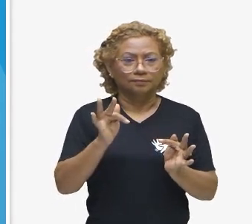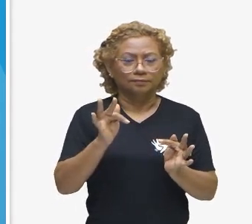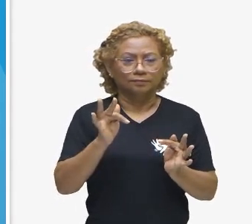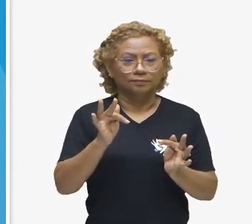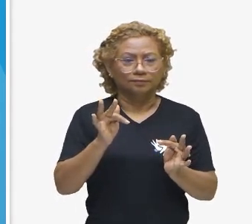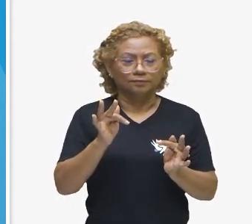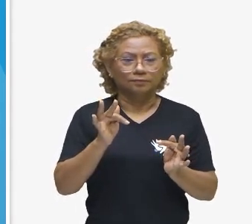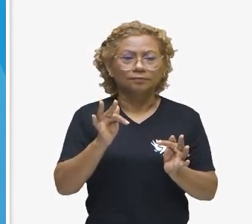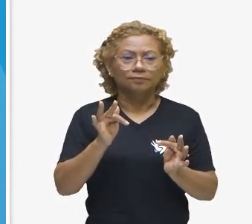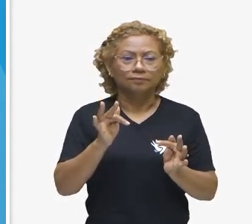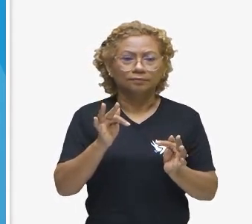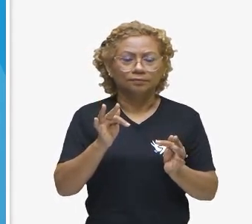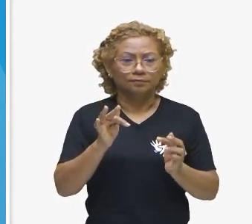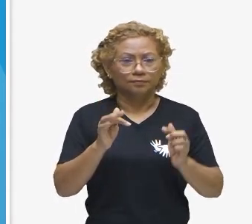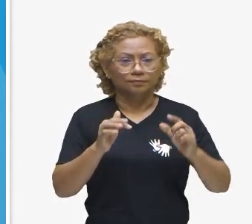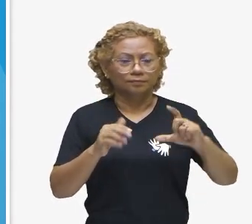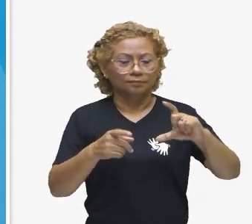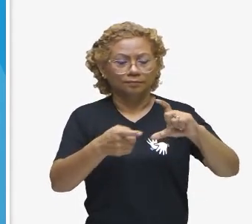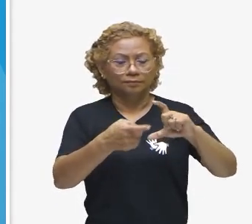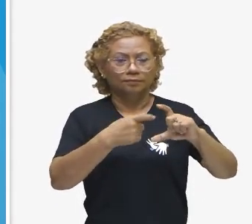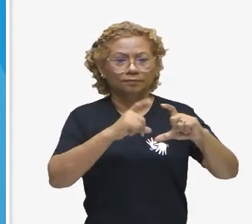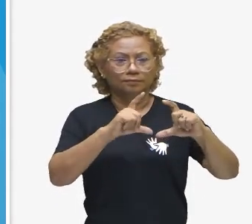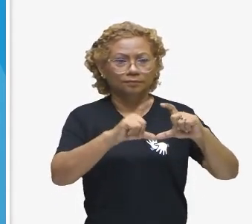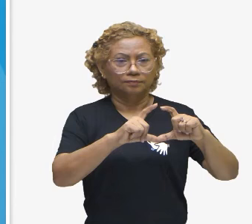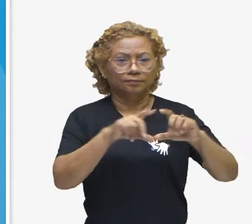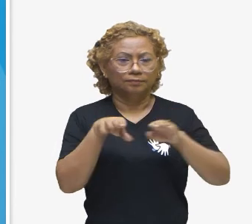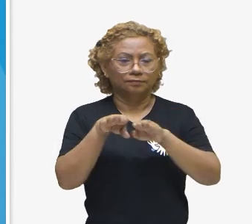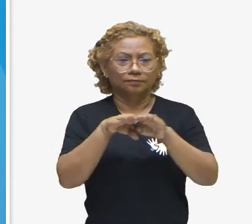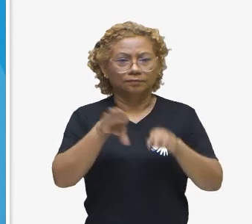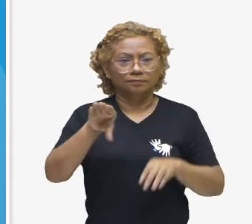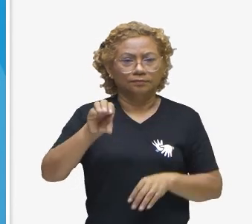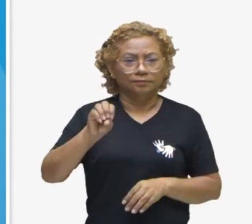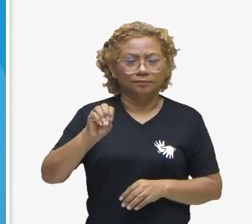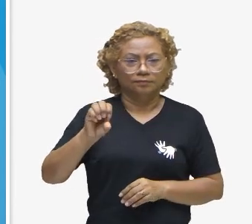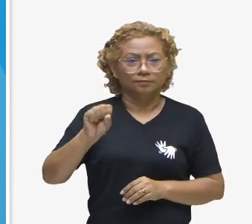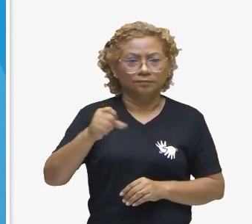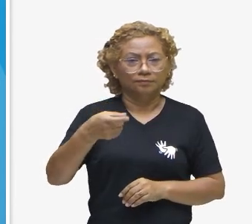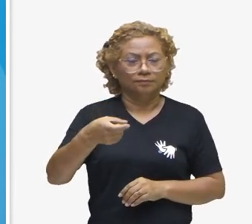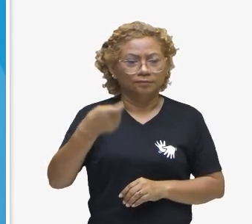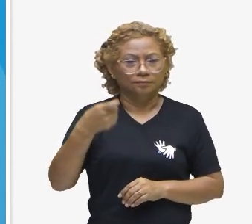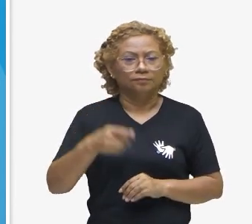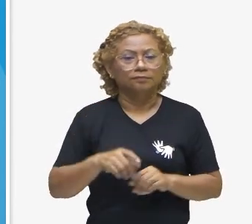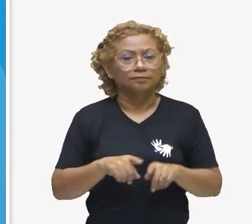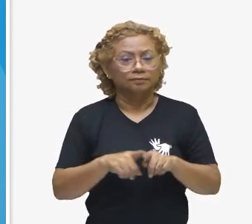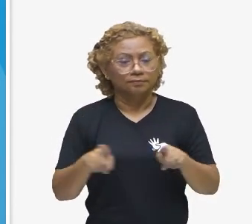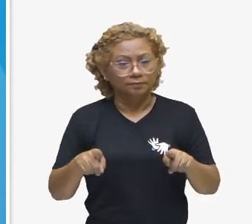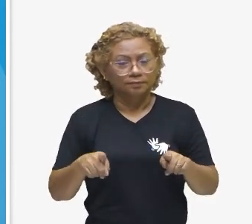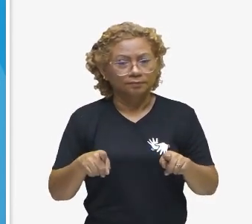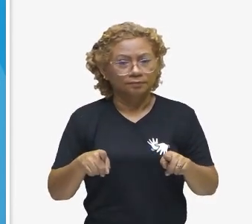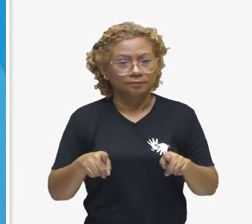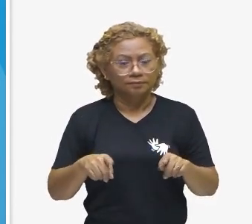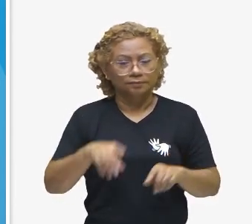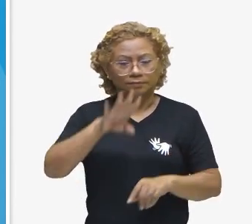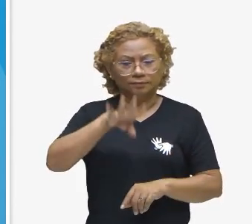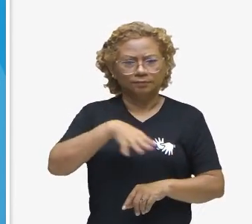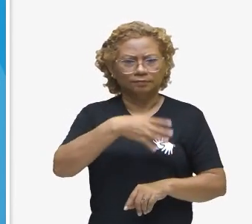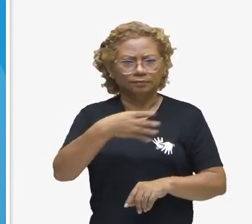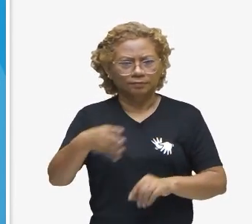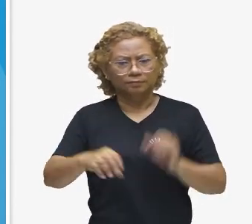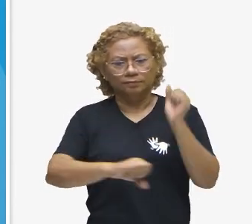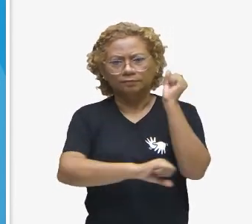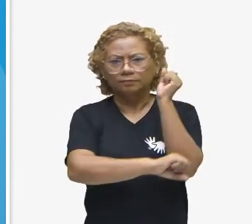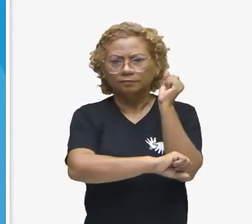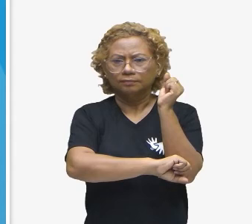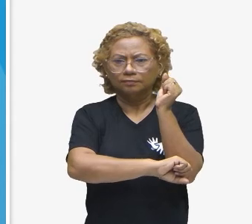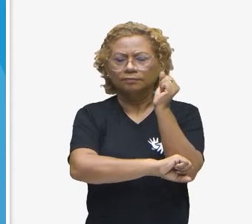f de x igual a cosseno de x. Mas o gráfico varia de acordo com os